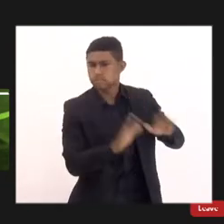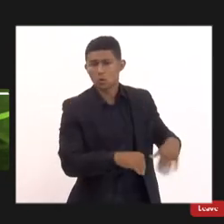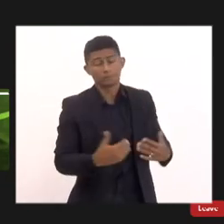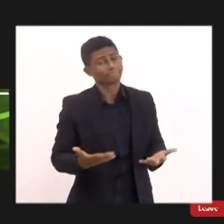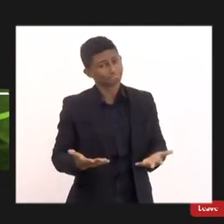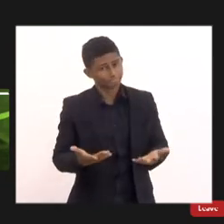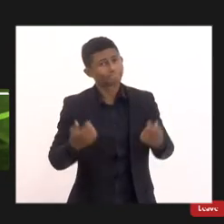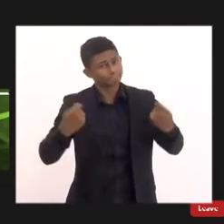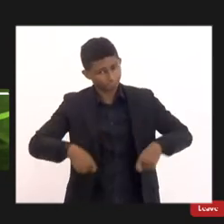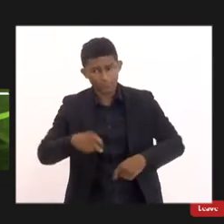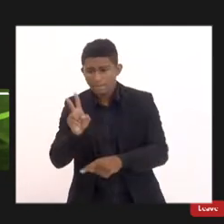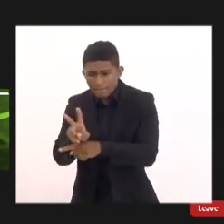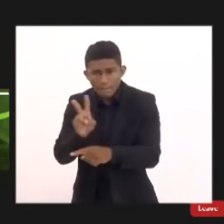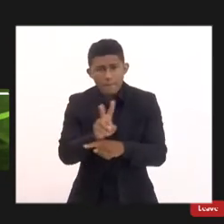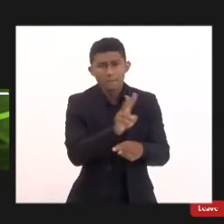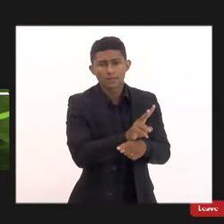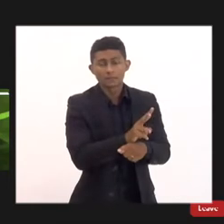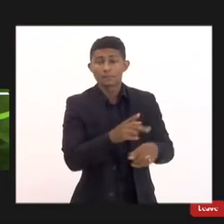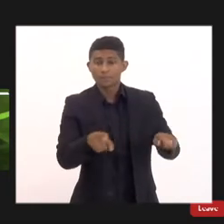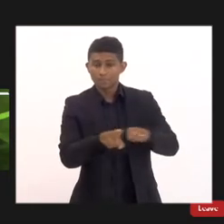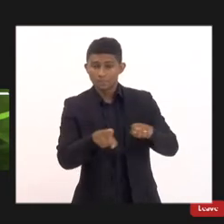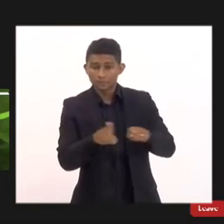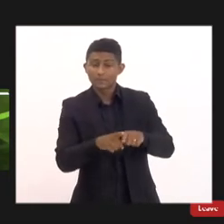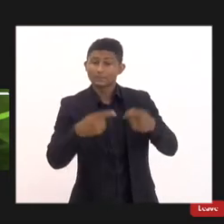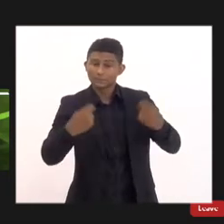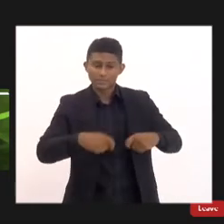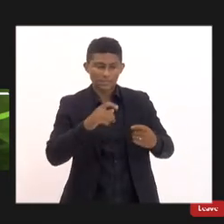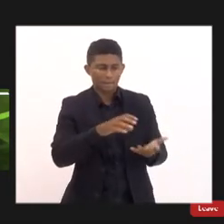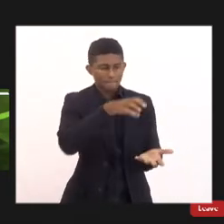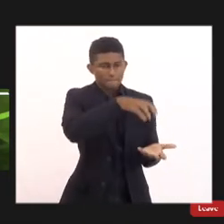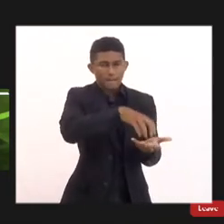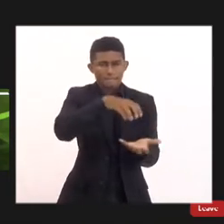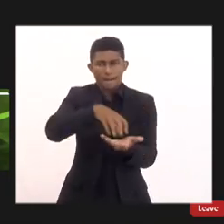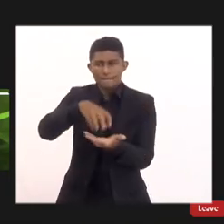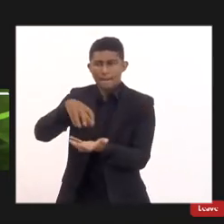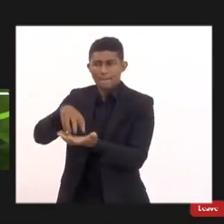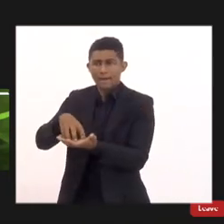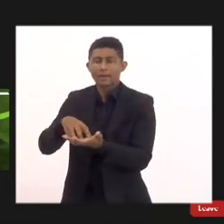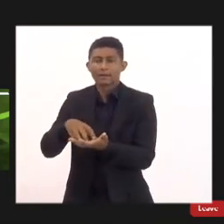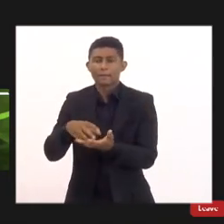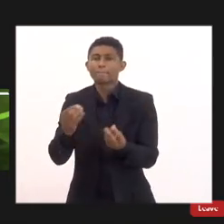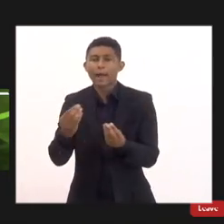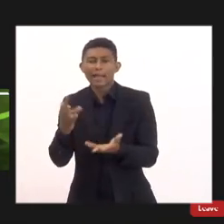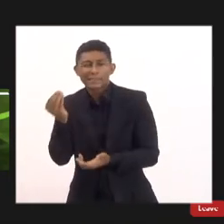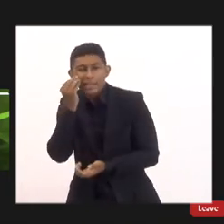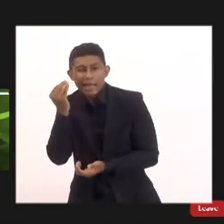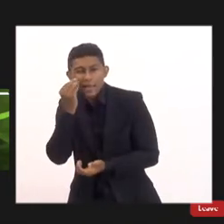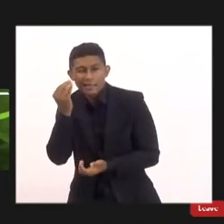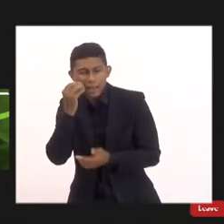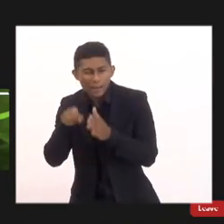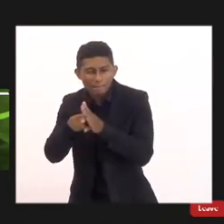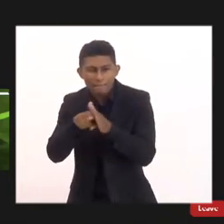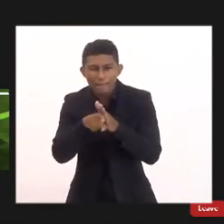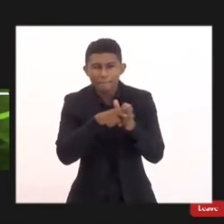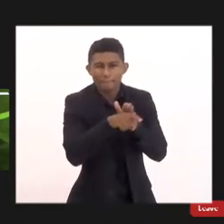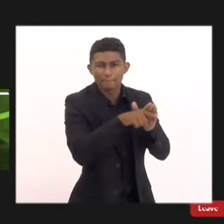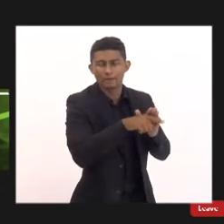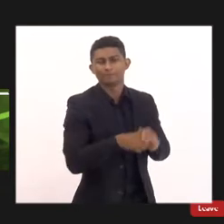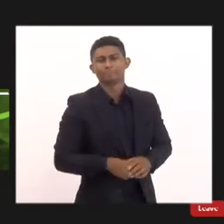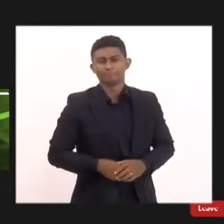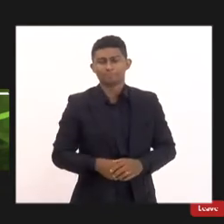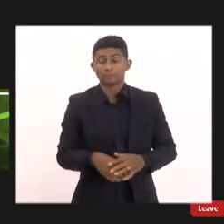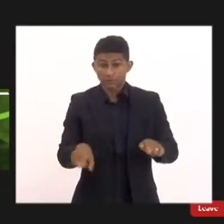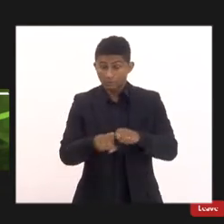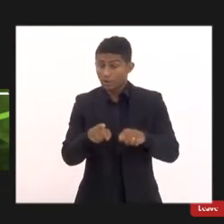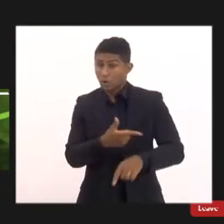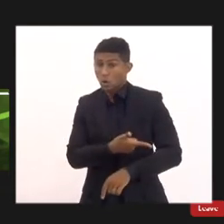a implementação dos postos de testagem, né, mais acessíveis à comunidade escolar. E uma outra sugestão também, que eu